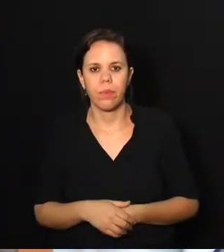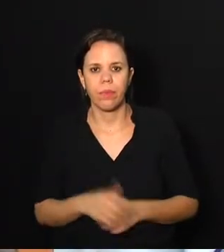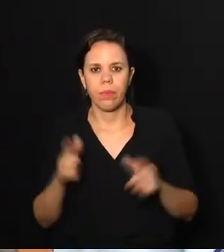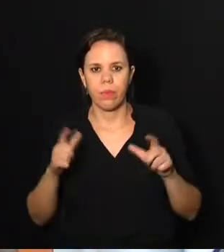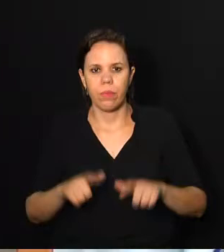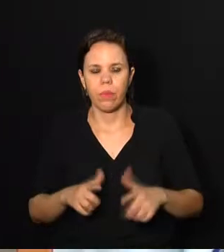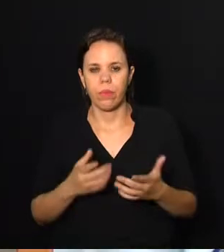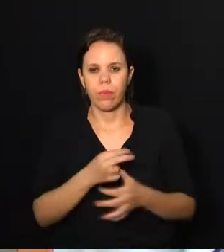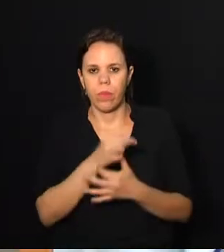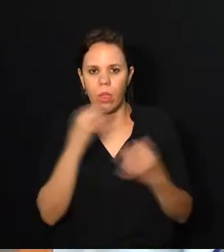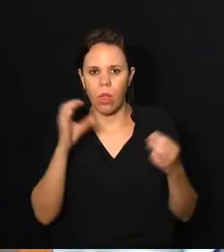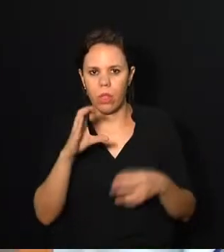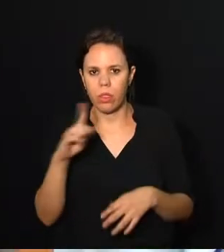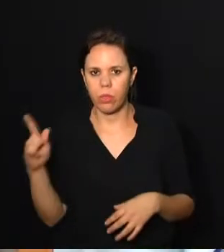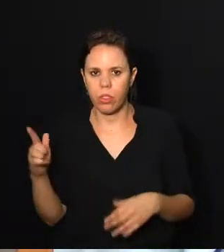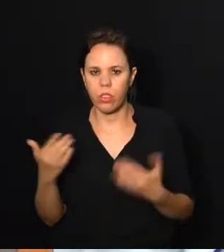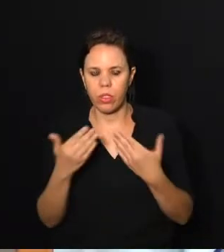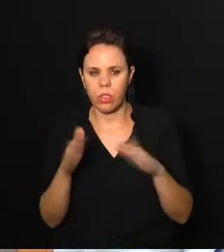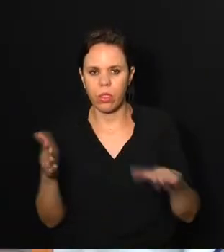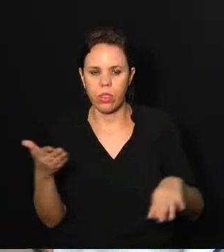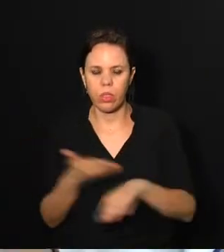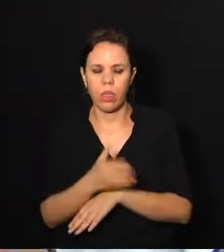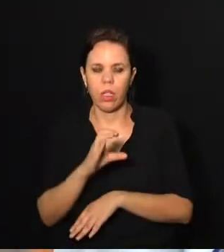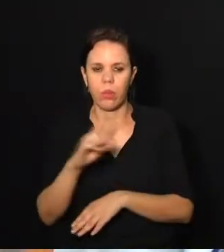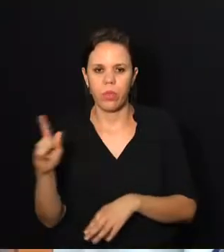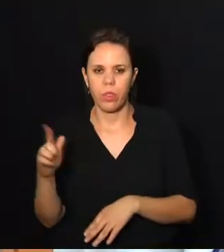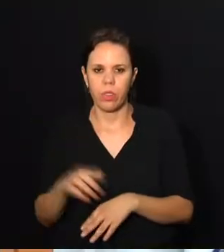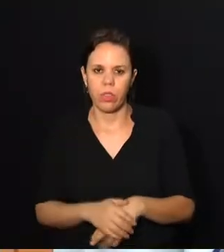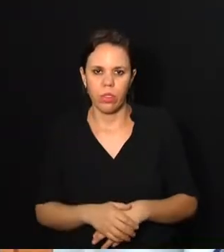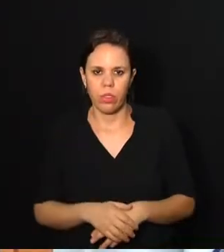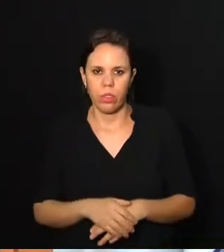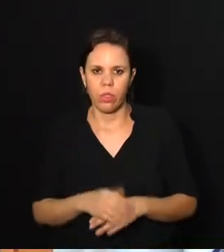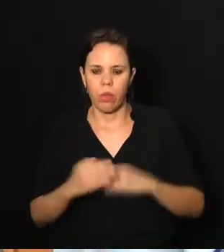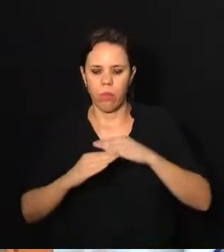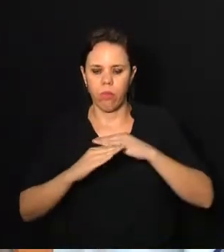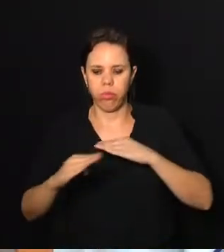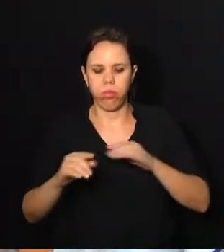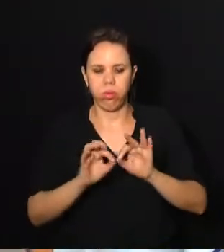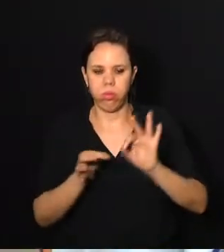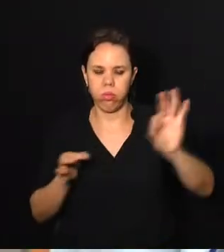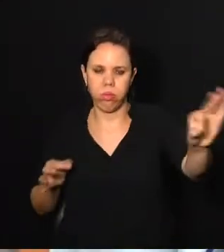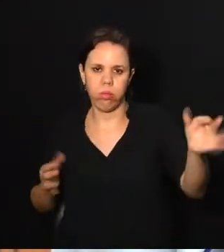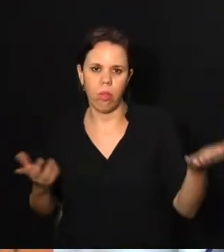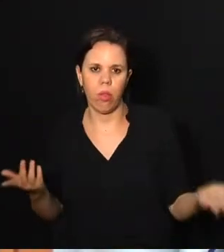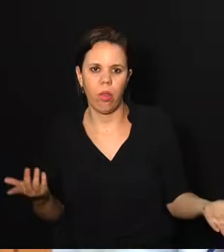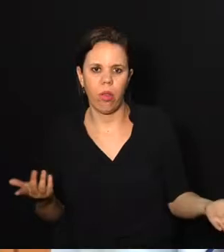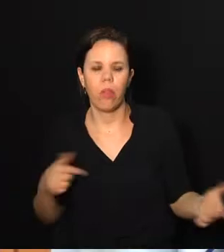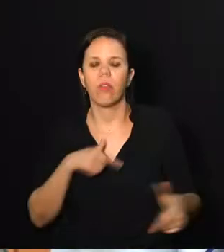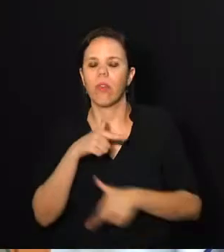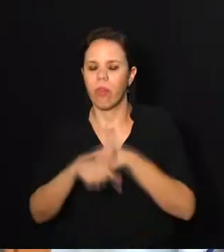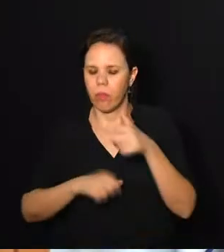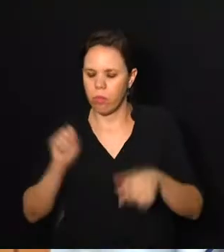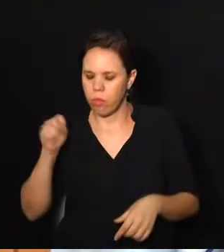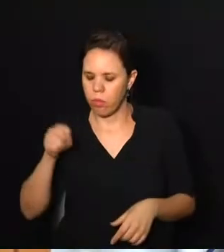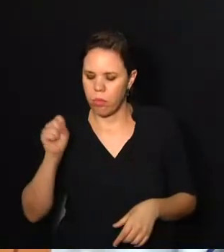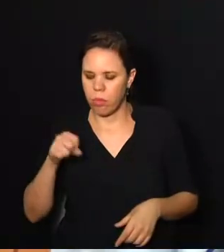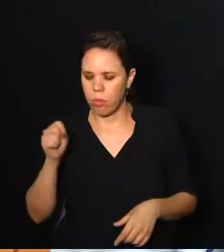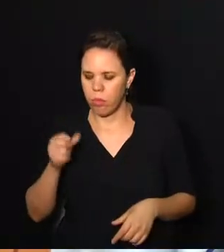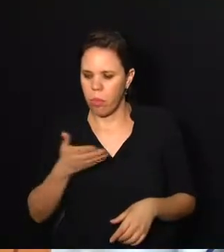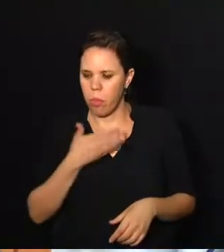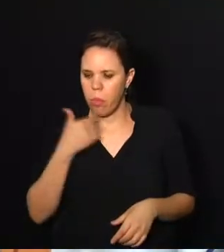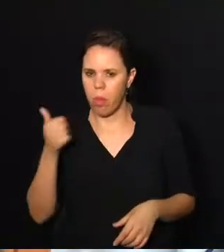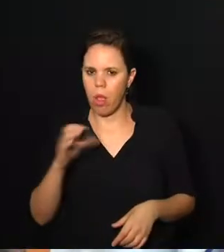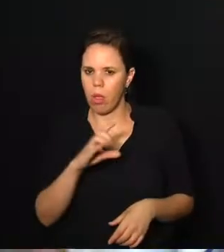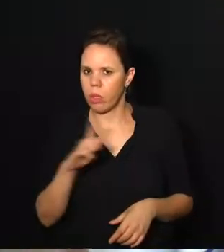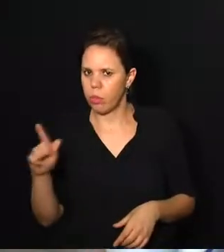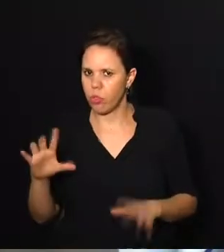para o Campo Grande, na entrada do Campo Grande, vai aumentar a pista ali. Né? Então, assim, nós estamos trabalhando, sim, para melhorar, não